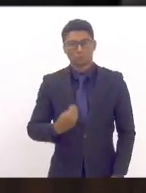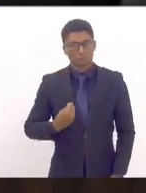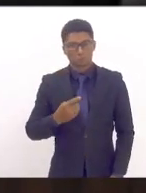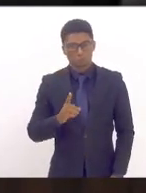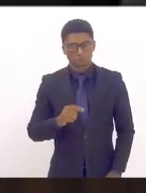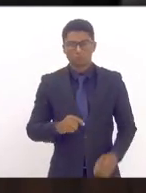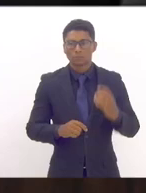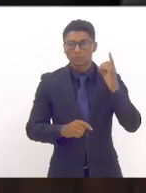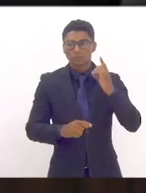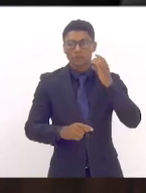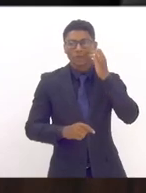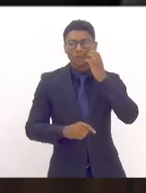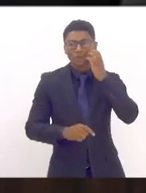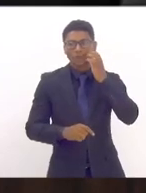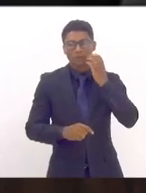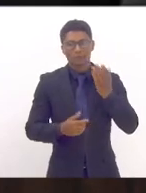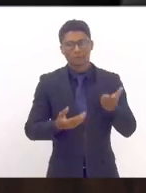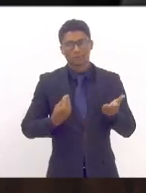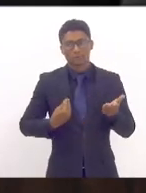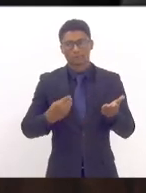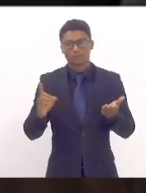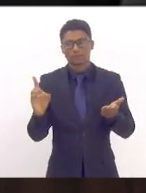Carvalho Deputado waldeck Carneiro